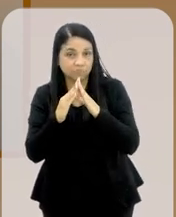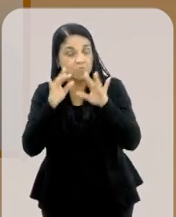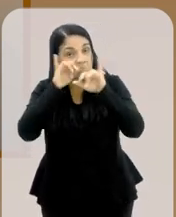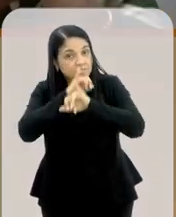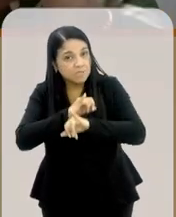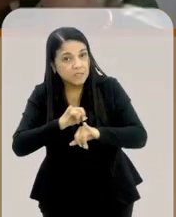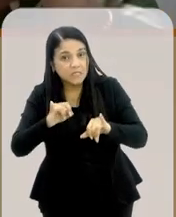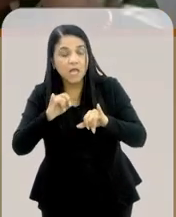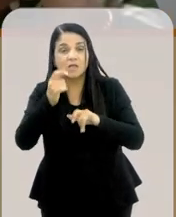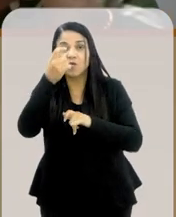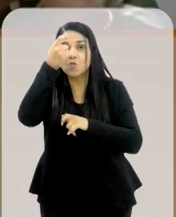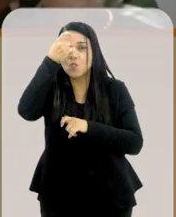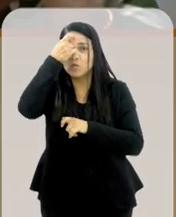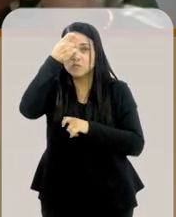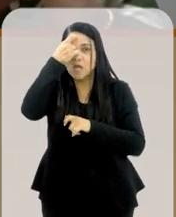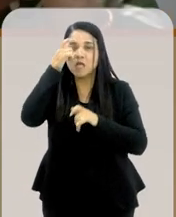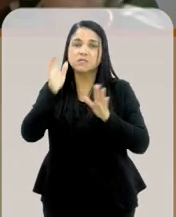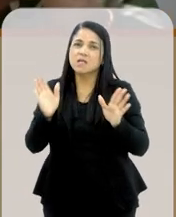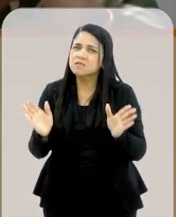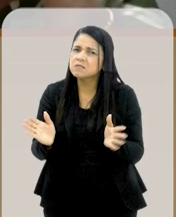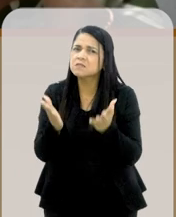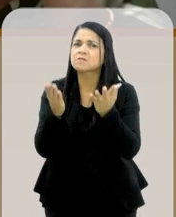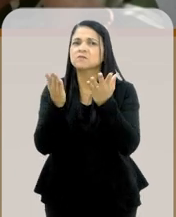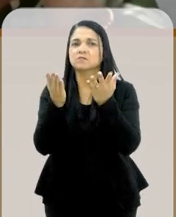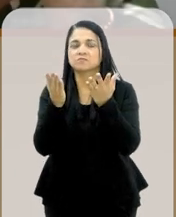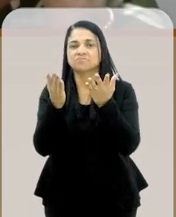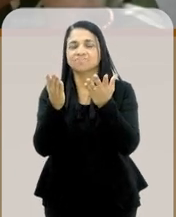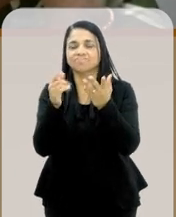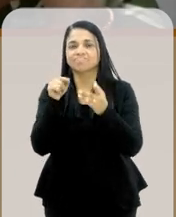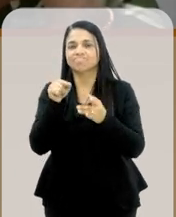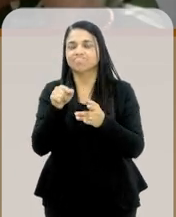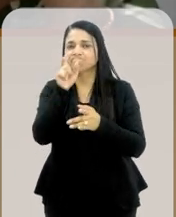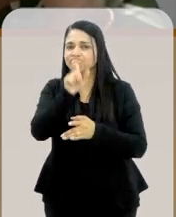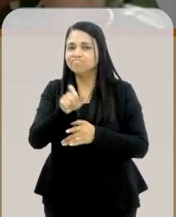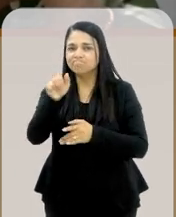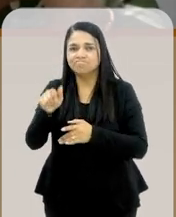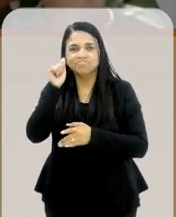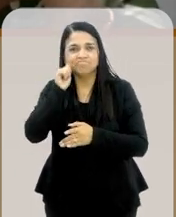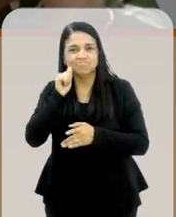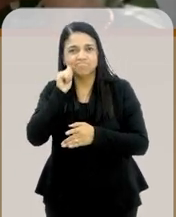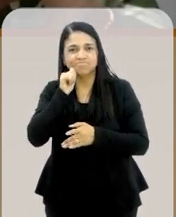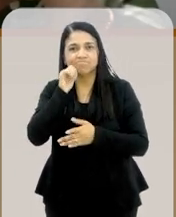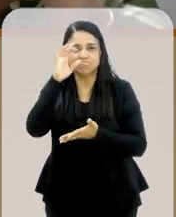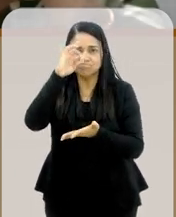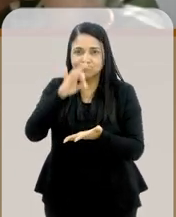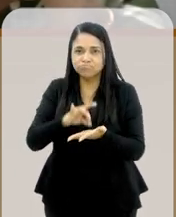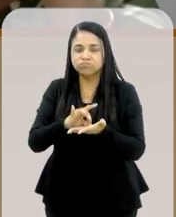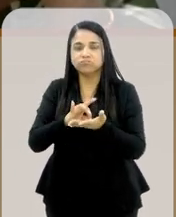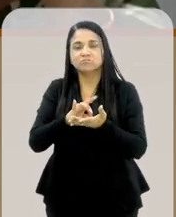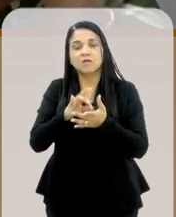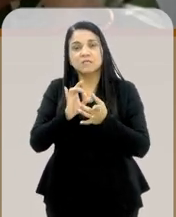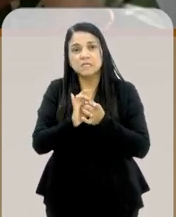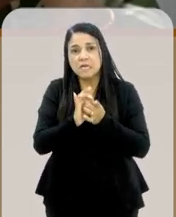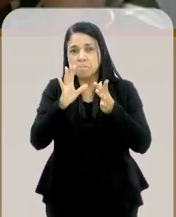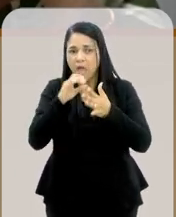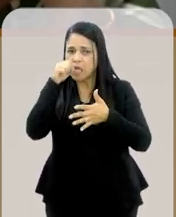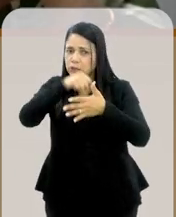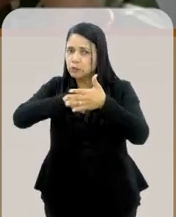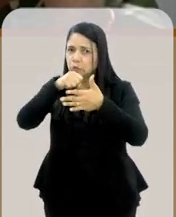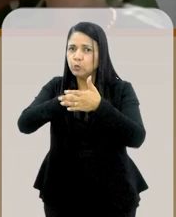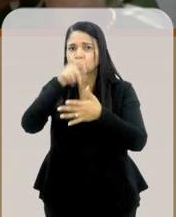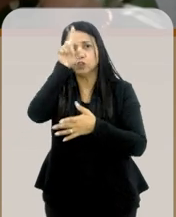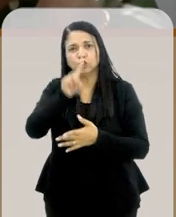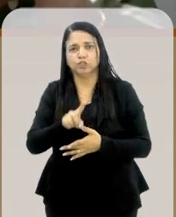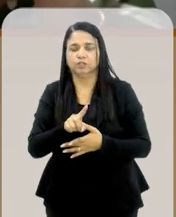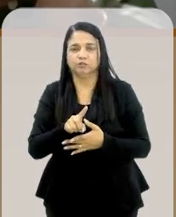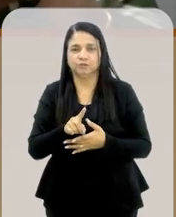uma mensagem de consciência, de incentivo, para que elas de fato se libertem,